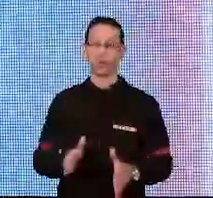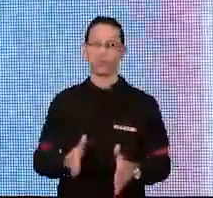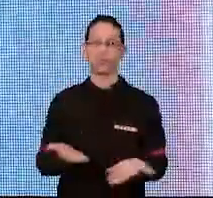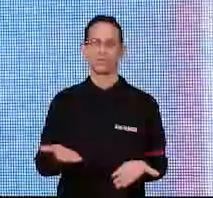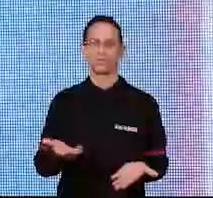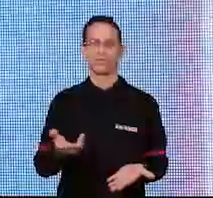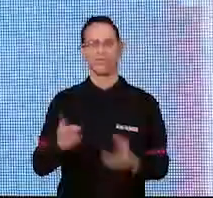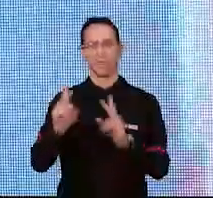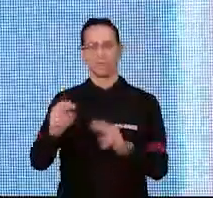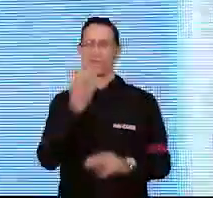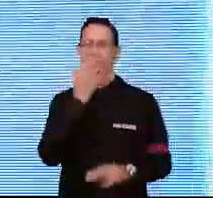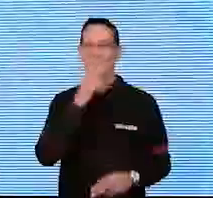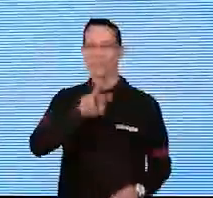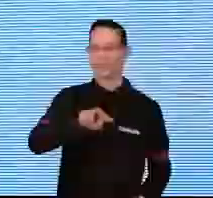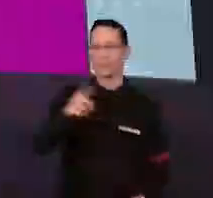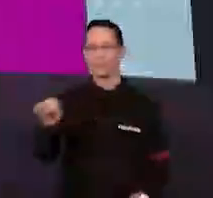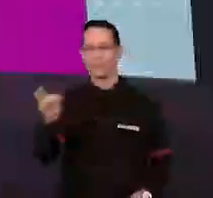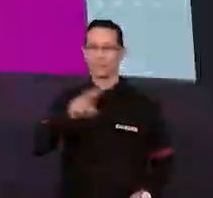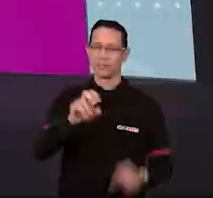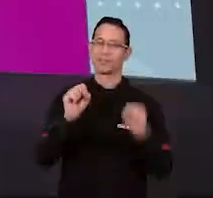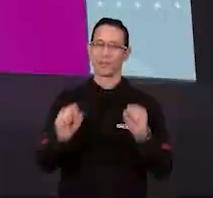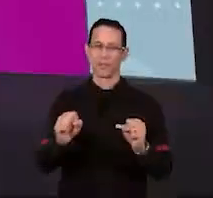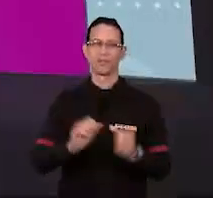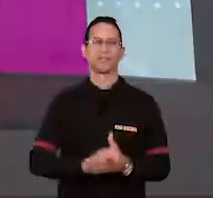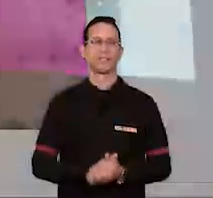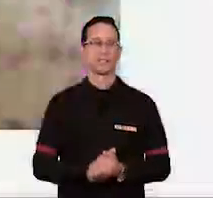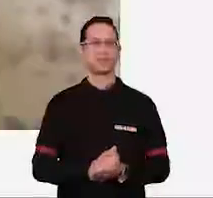tenha o congênito. De repente, né?